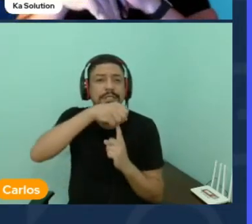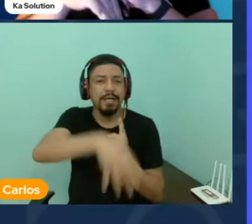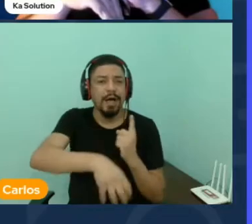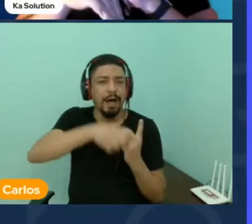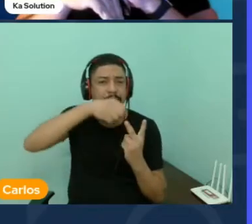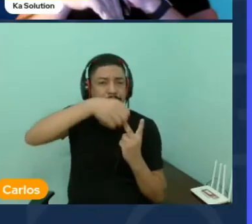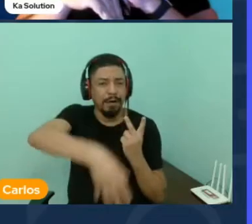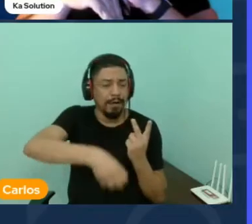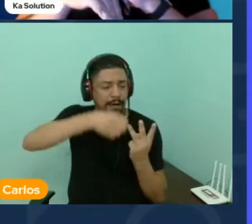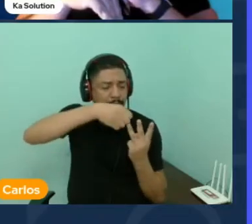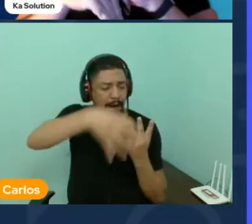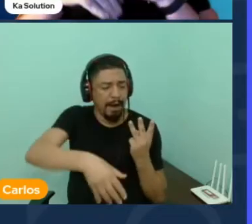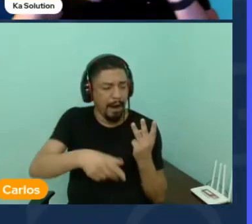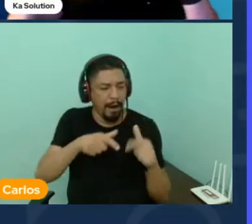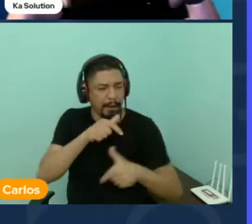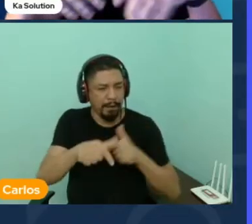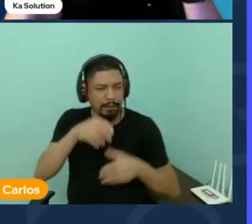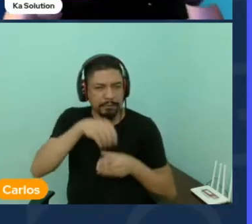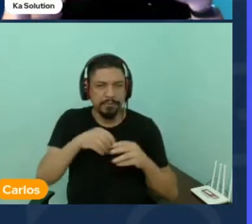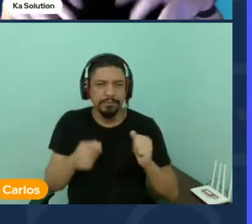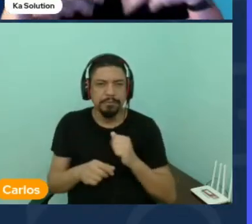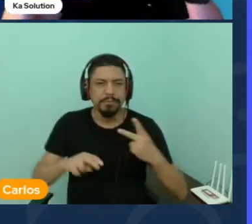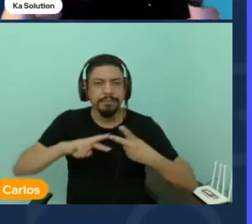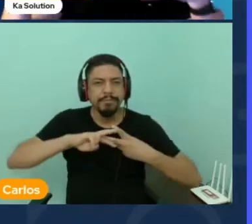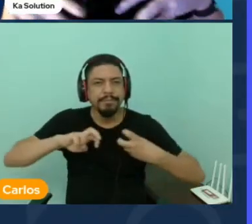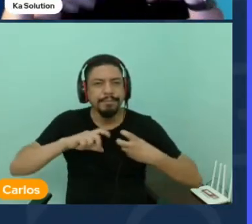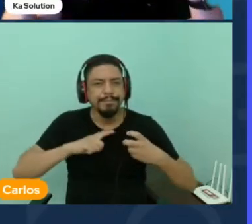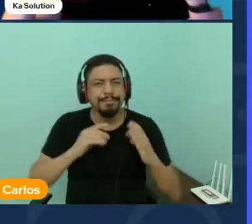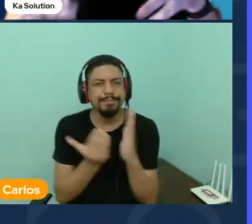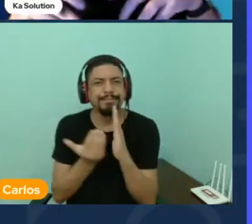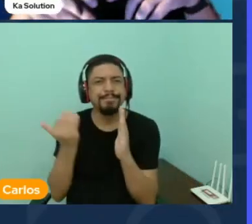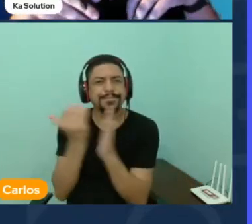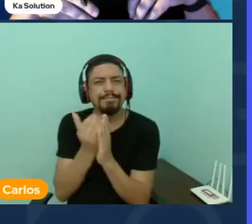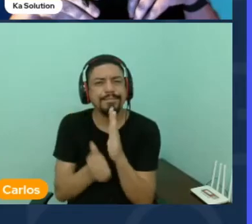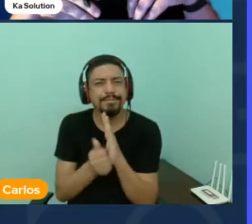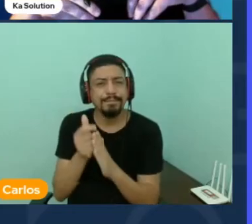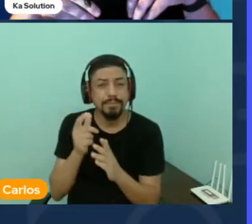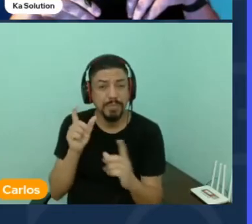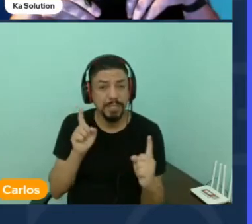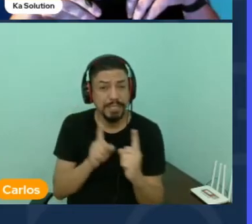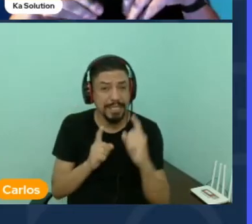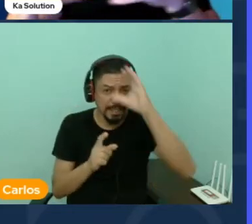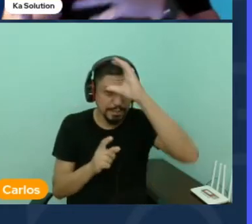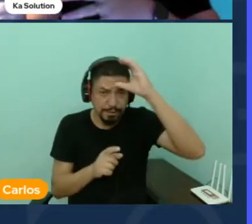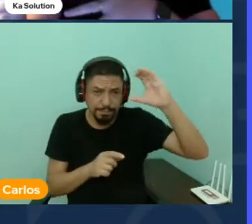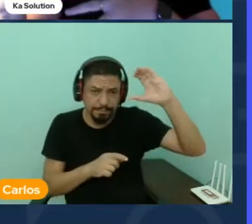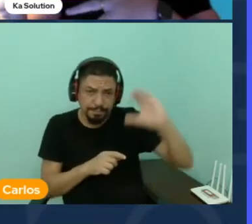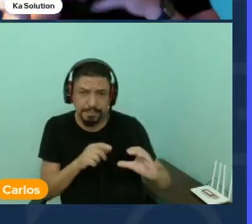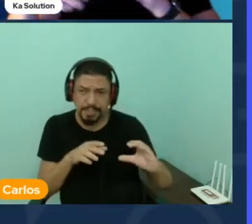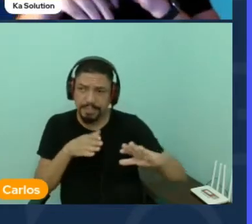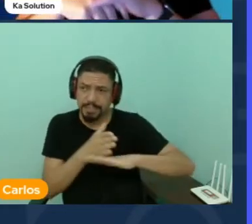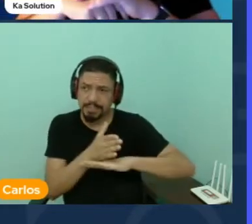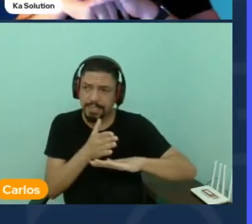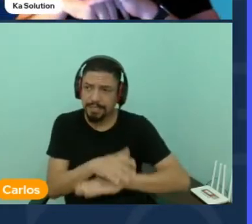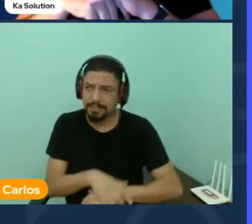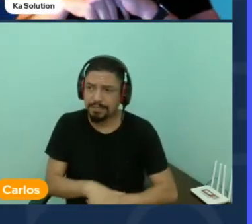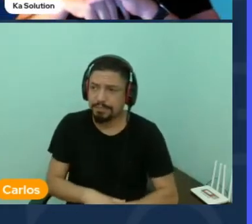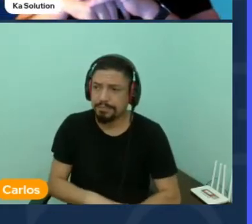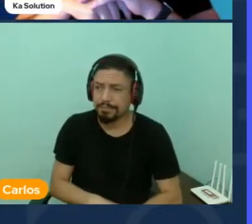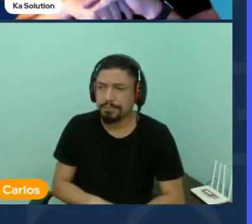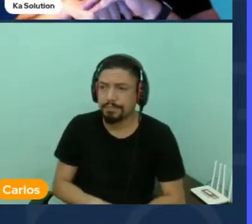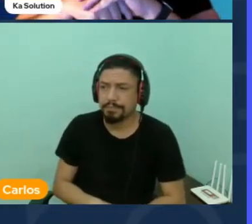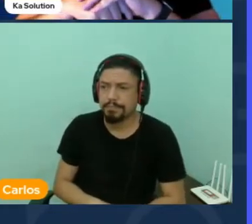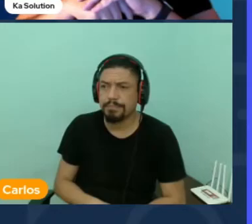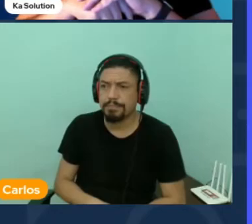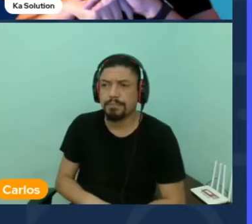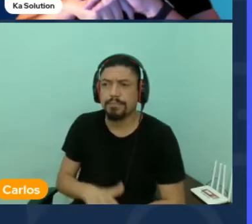atendendo a minha aplicação, porque eu tenho mais clientes usando esses servidores. E para isso, a gente pode